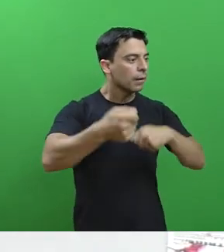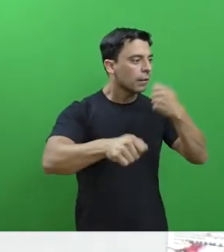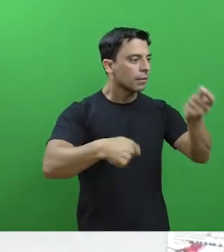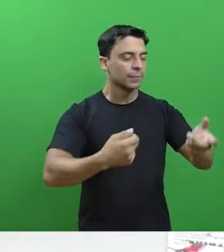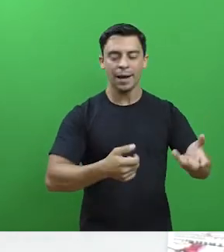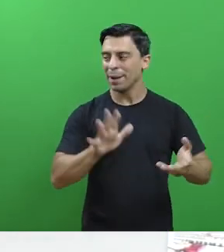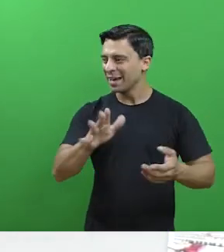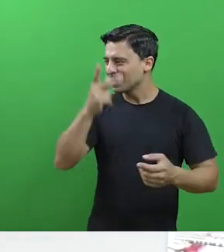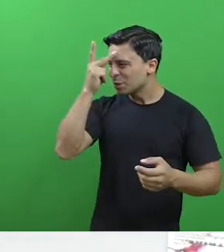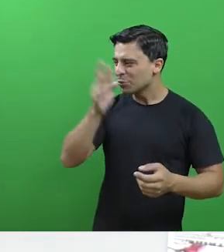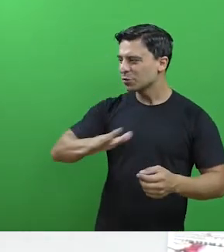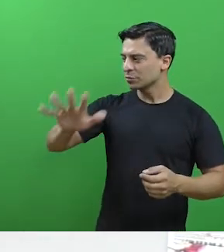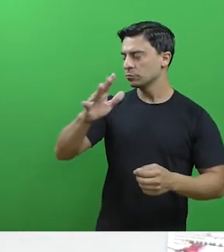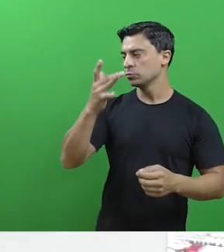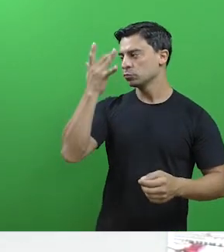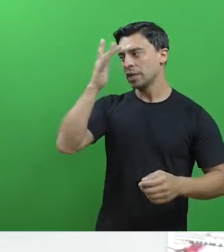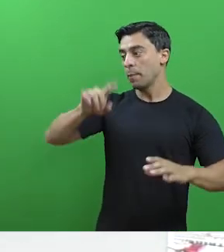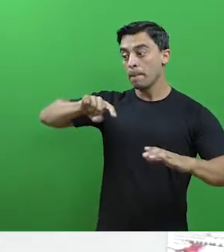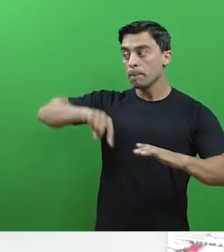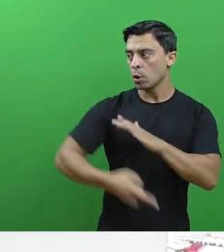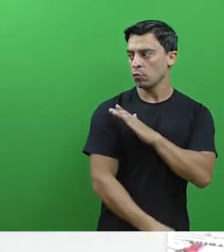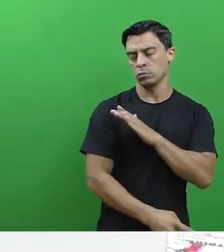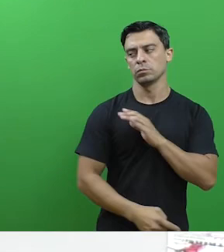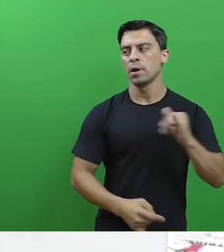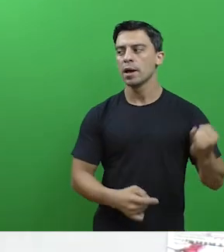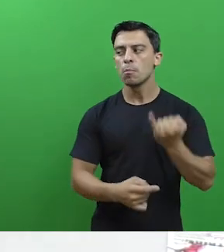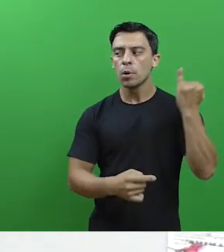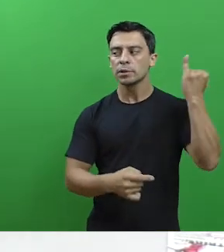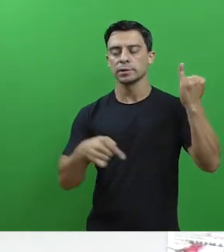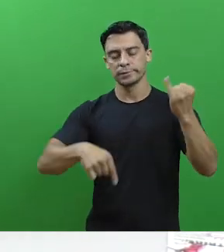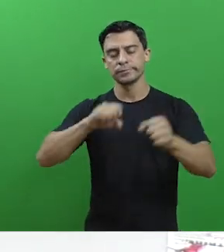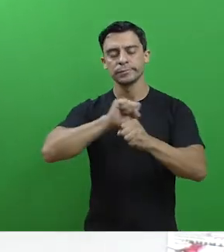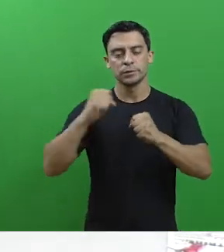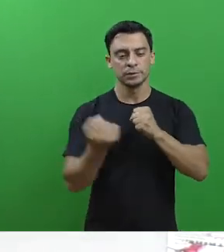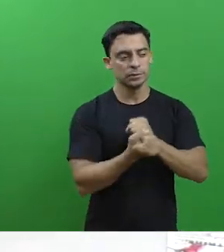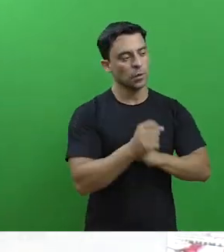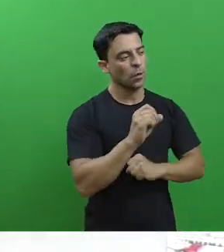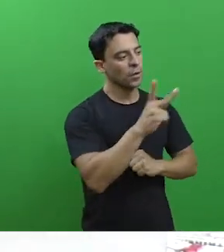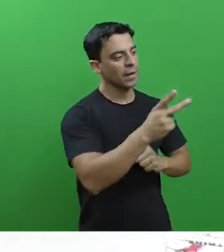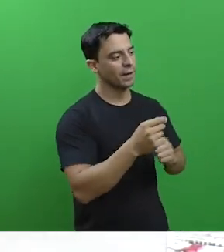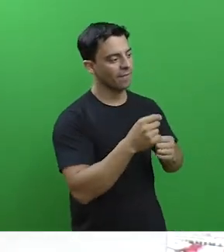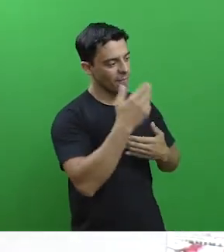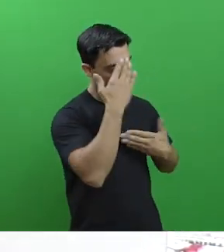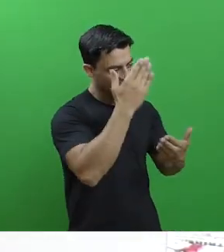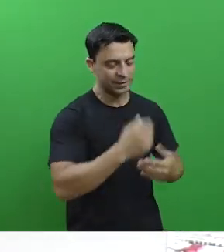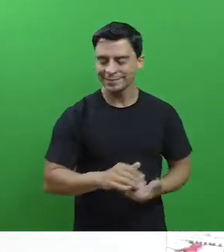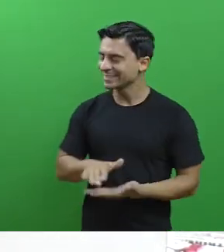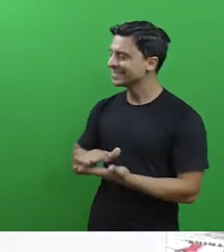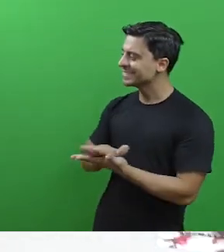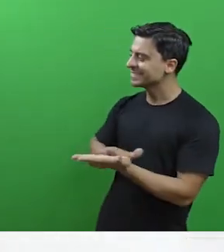quão importante isso é para a nossa sociedade. Ok, valeu, muito obrigada. De nada.